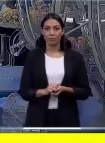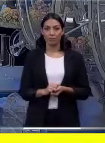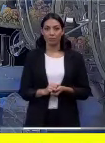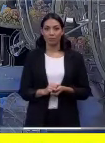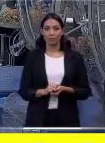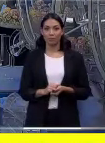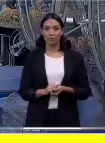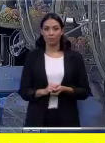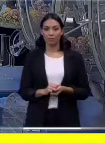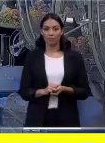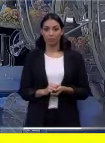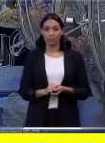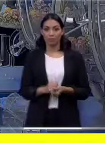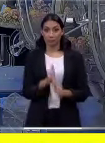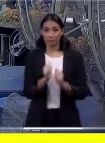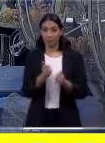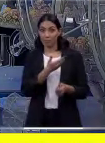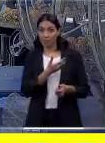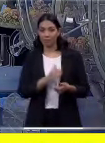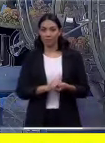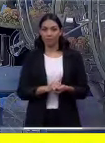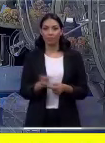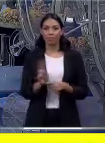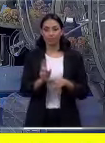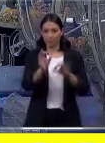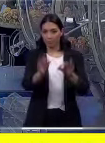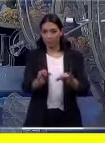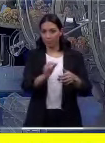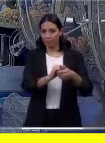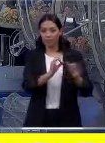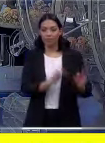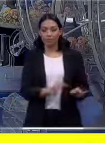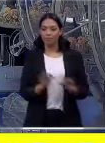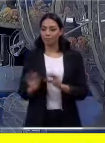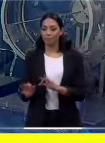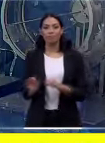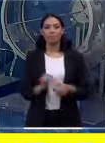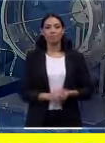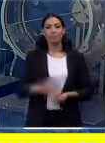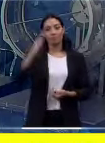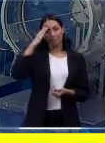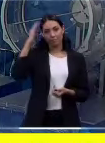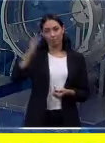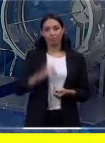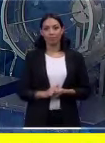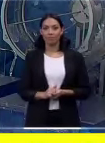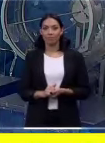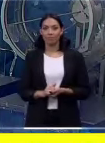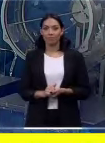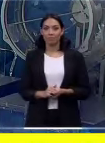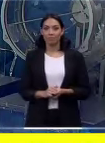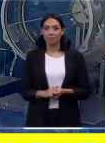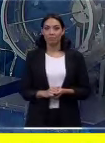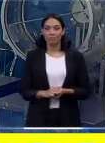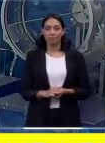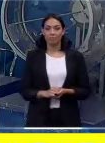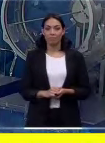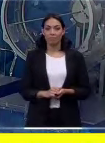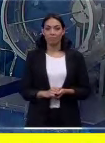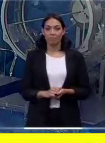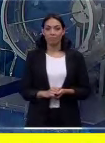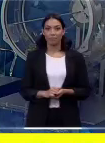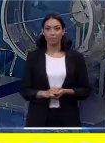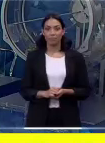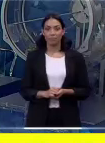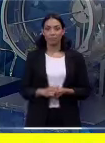Distrito Federal, é o time do coração. Sim, confirmo. Sim, confirmo. Obrigado. E aí? Era o que